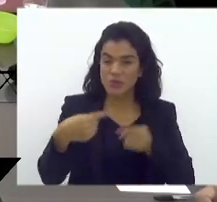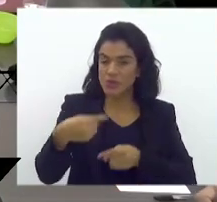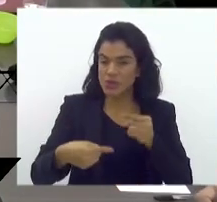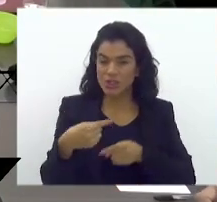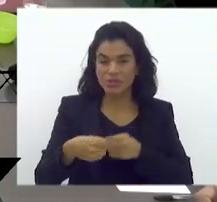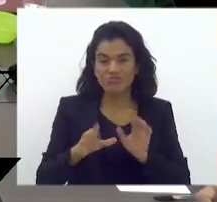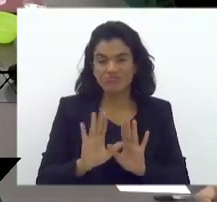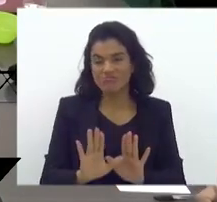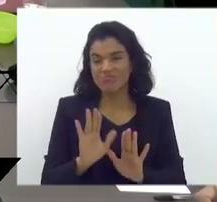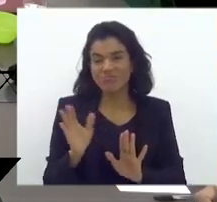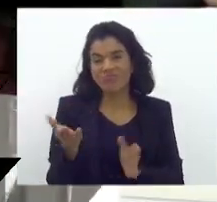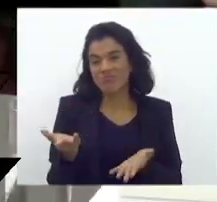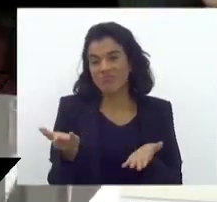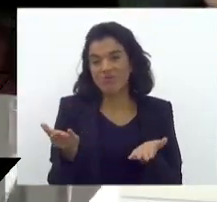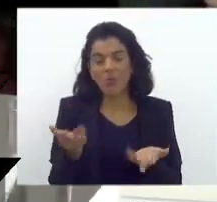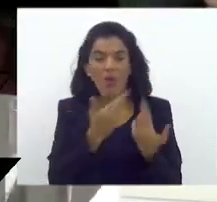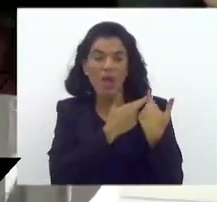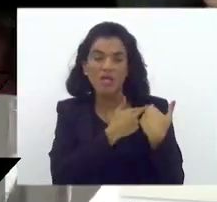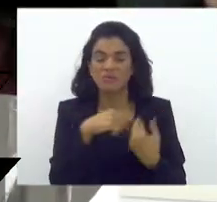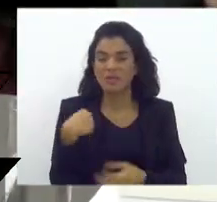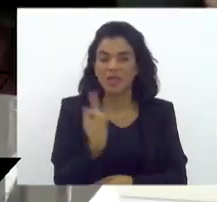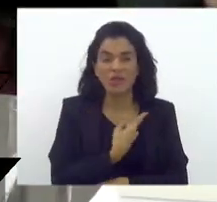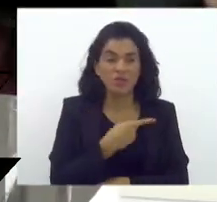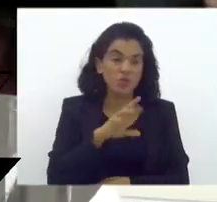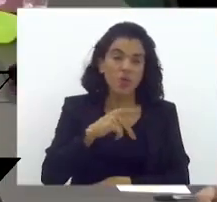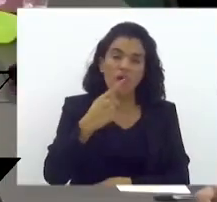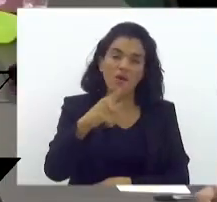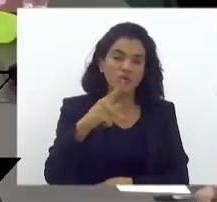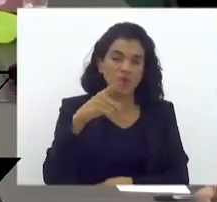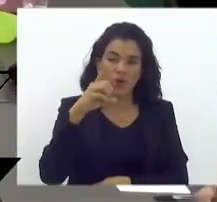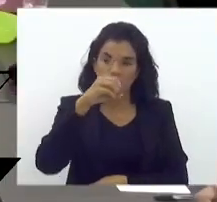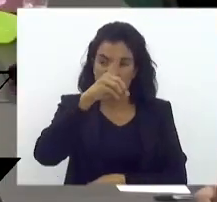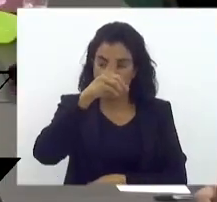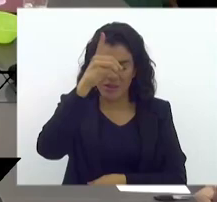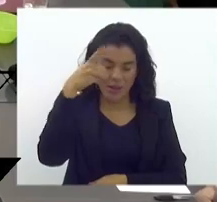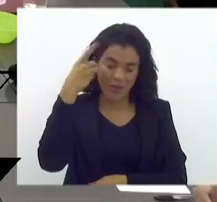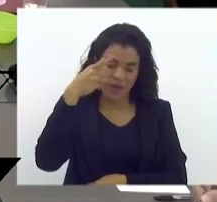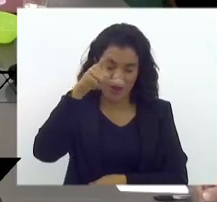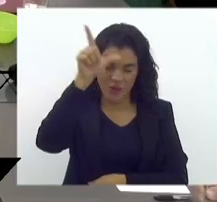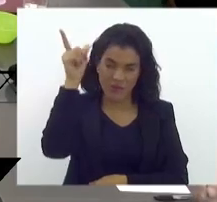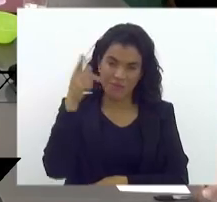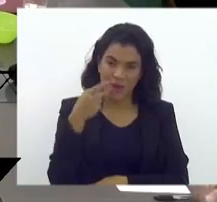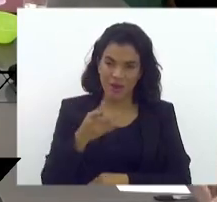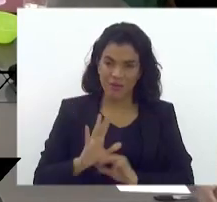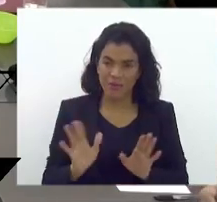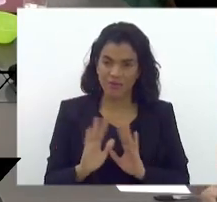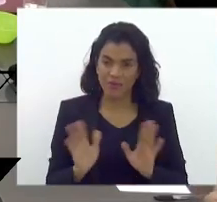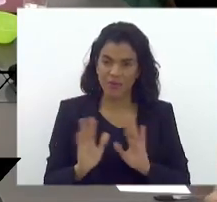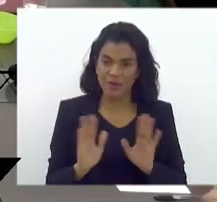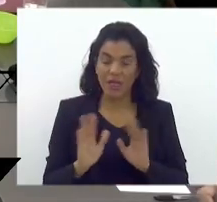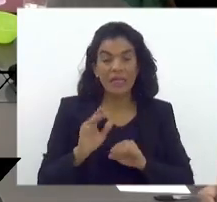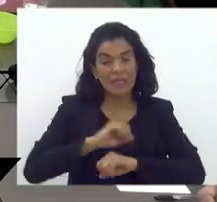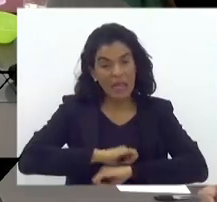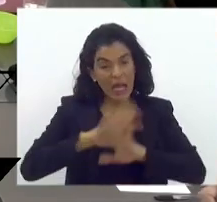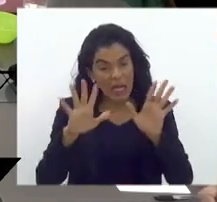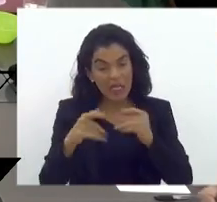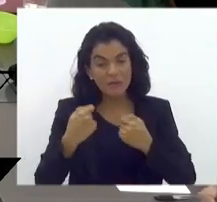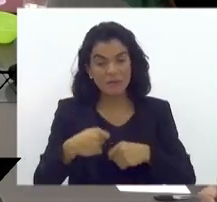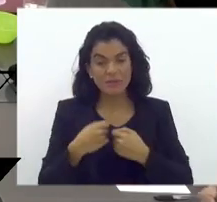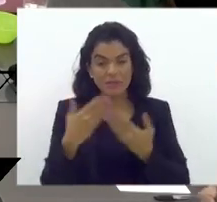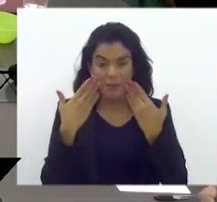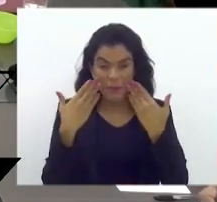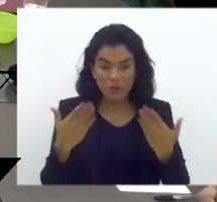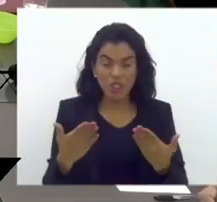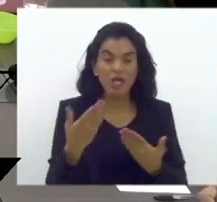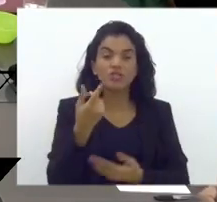pertinente aqui. Está certo. Não é Vossa Excelência, não. É que a gente vai e volta. Sim, está claro que tem que apresentar outras